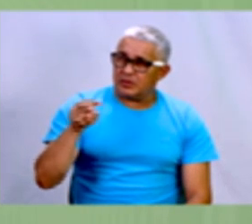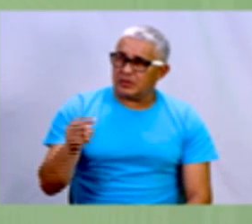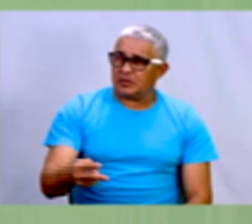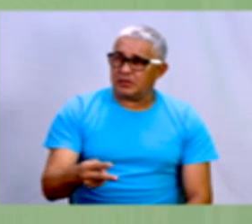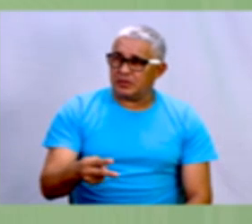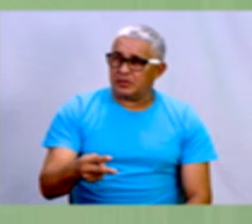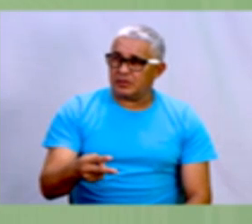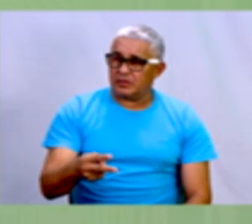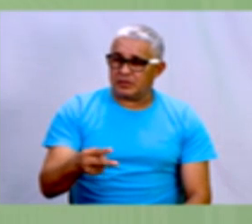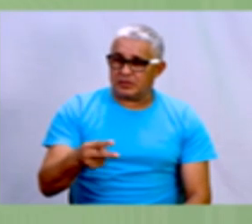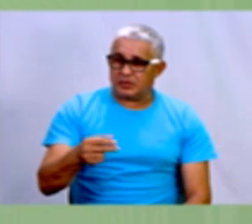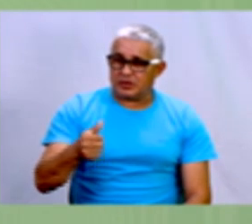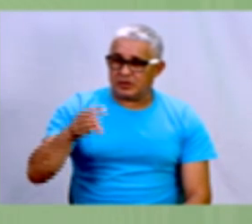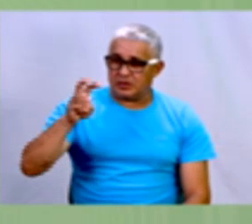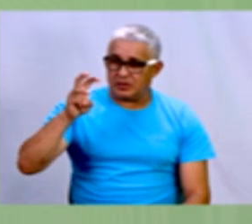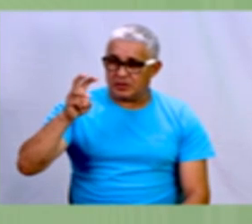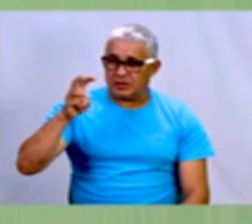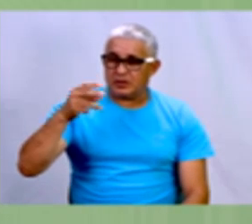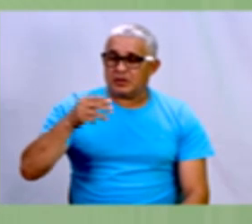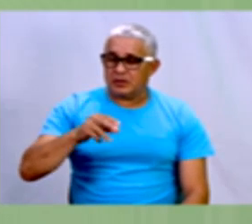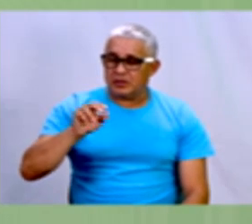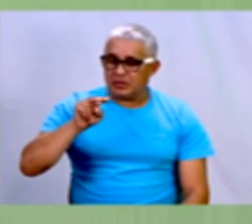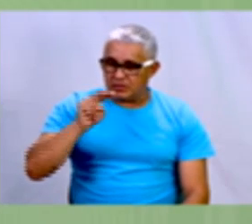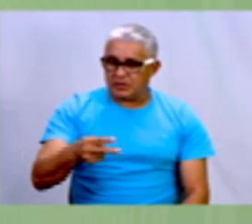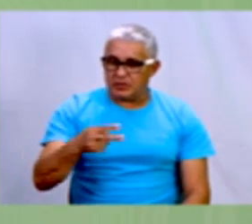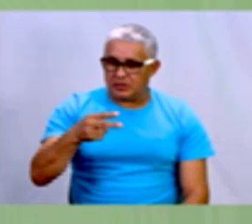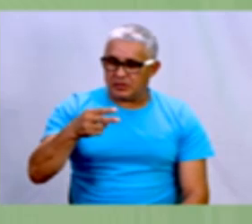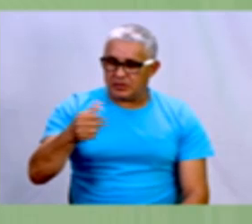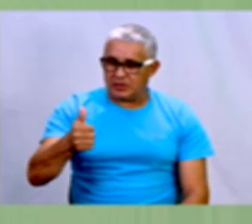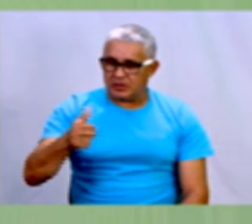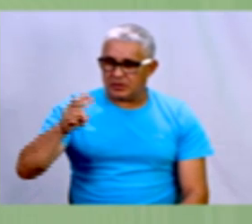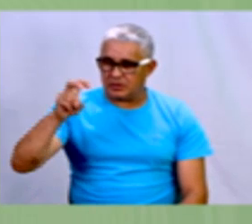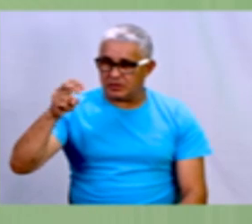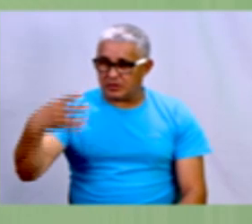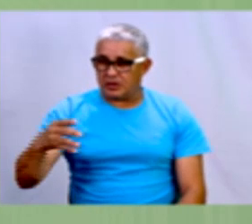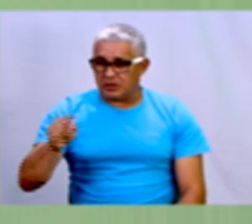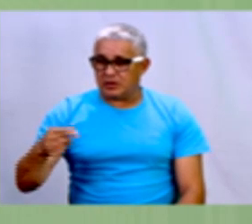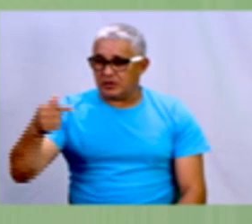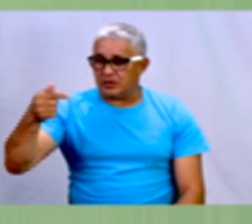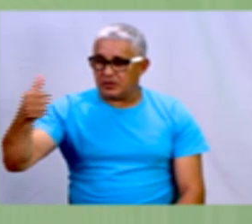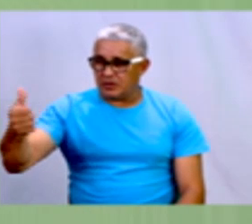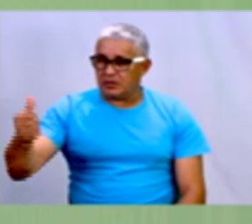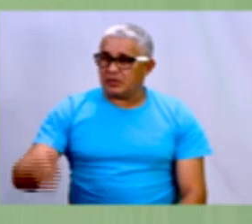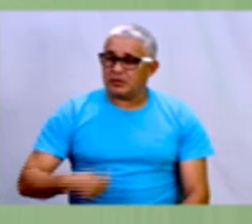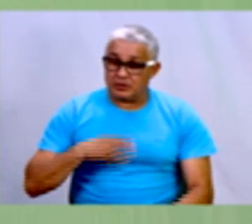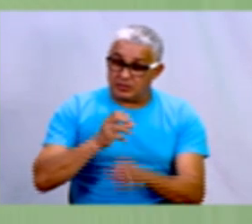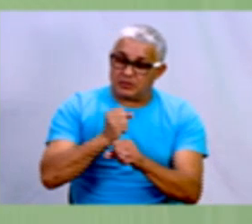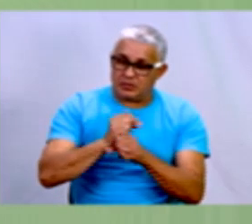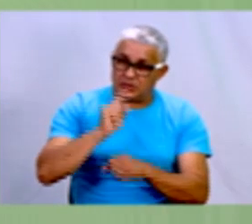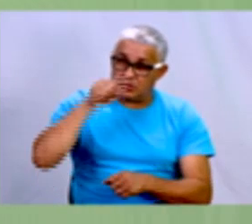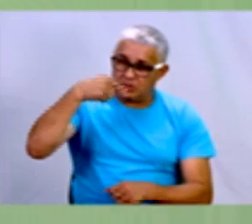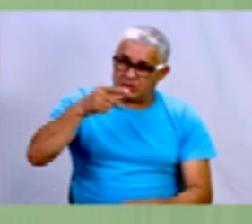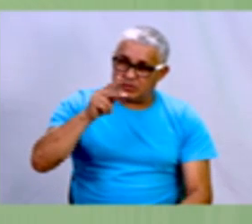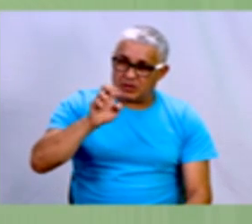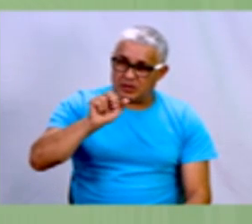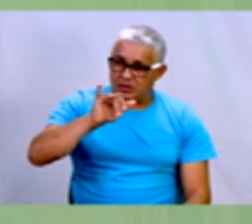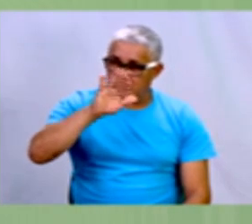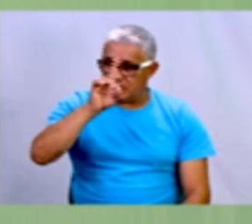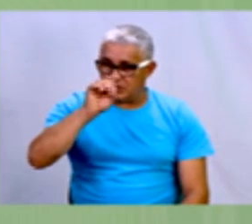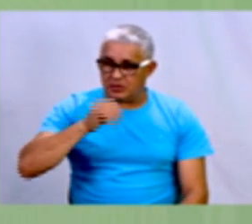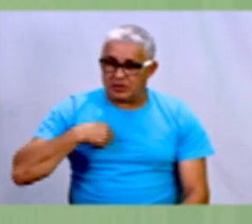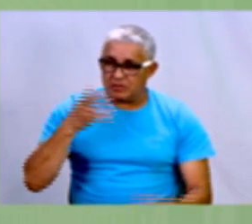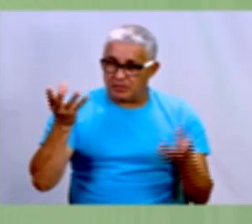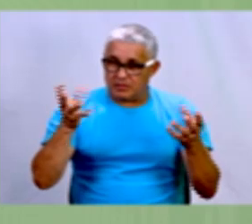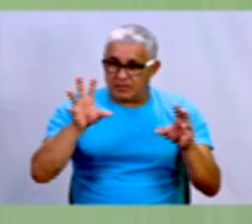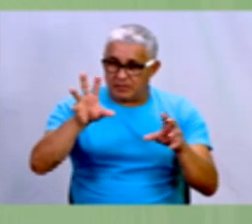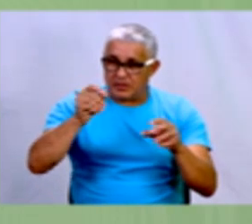2.154,71. E é esse valor que eu vou deduzir dos 10 mil aqui para calcular qual que é os juros do próximo período. Então, quando eu pego